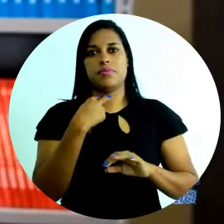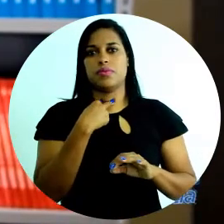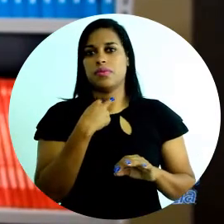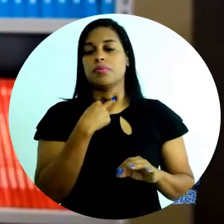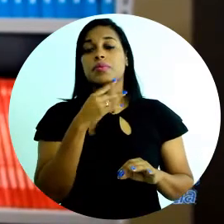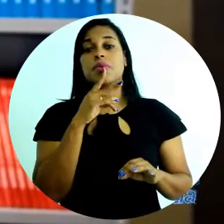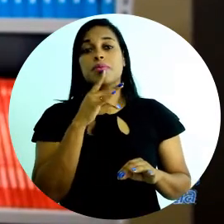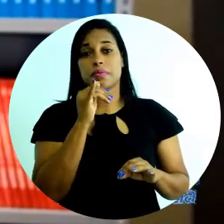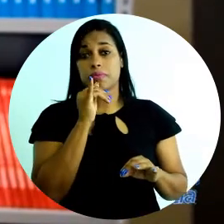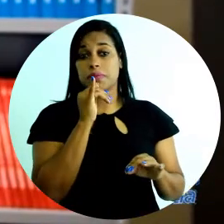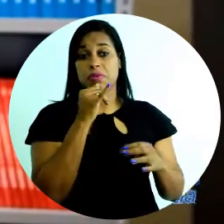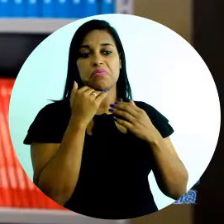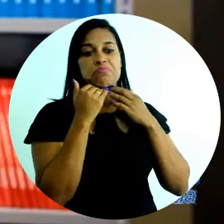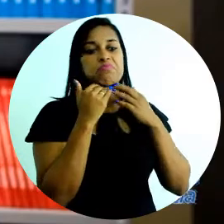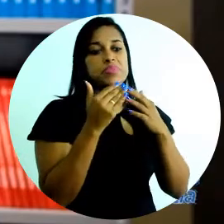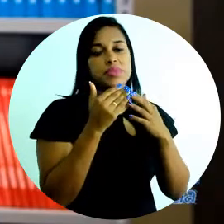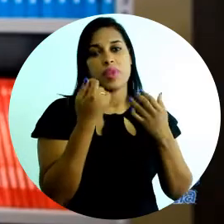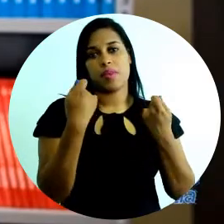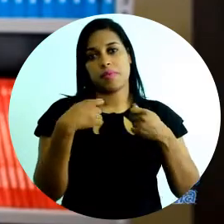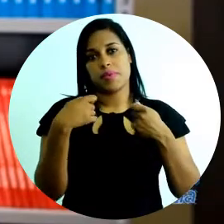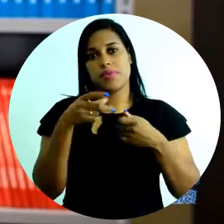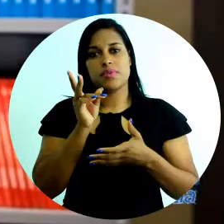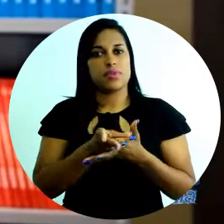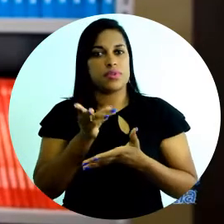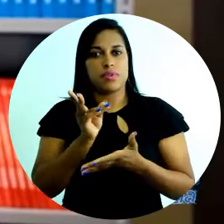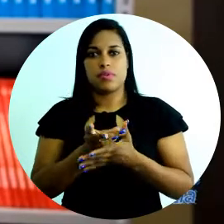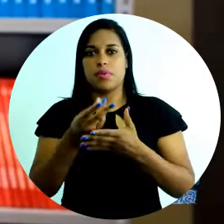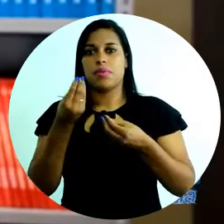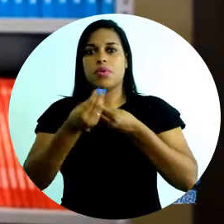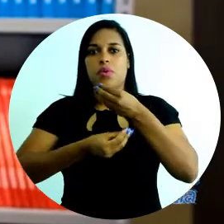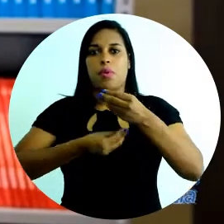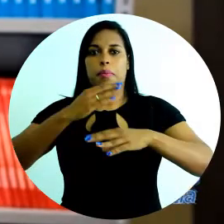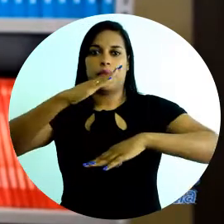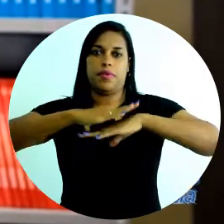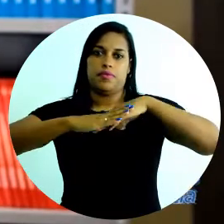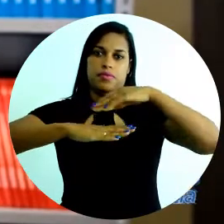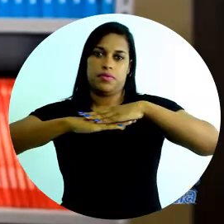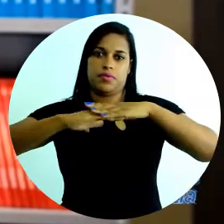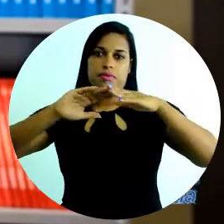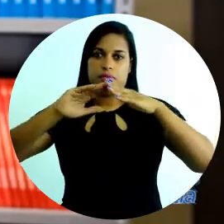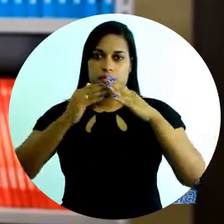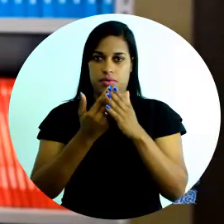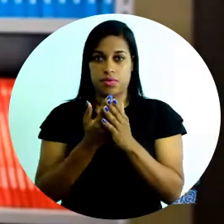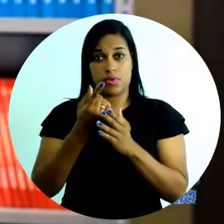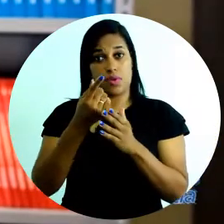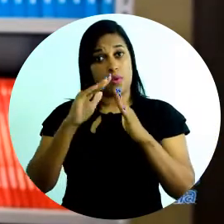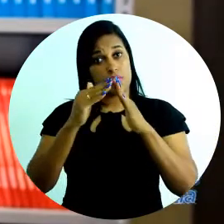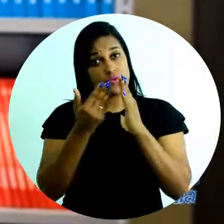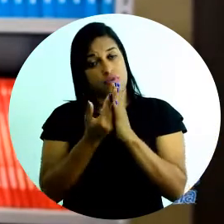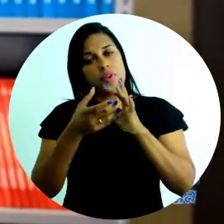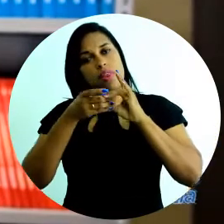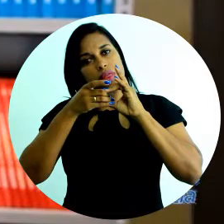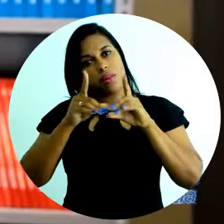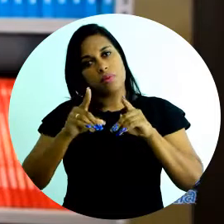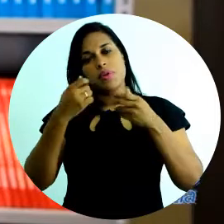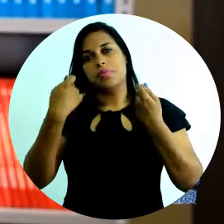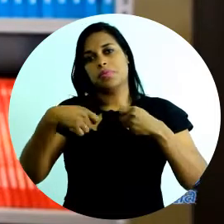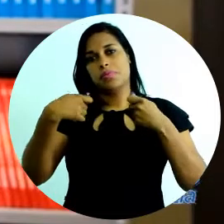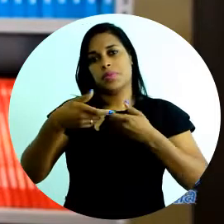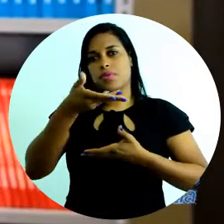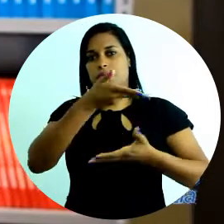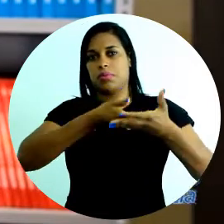pode estar à parte de como deve ser o funcionamento da escola. Então, uma escola democrática precisa de fato também